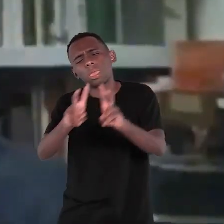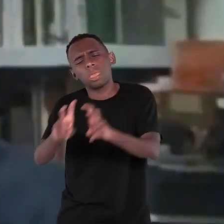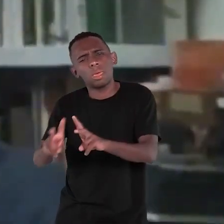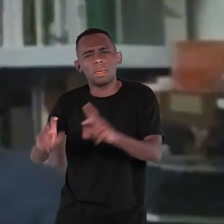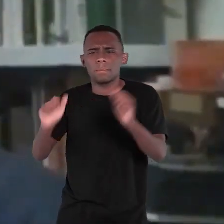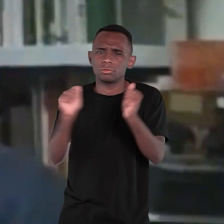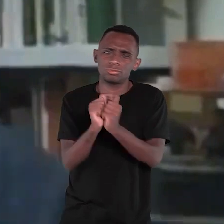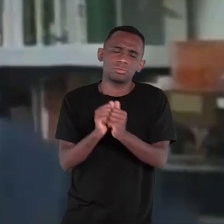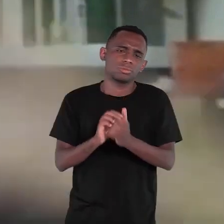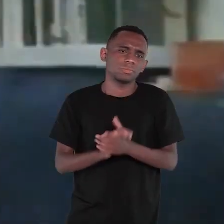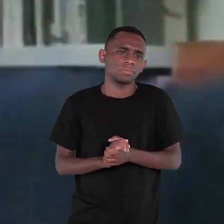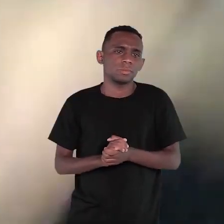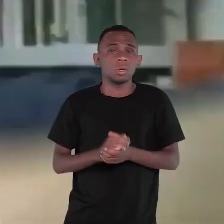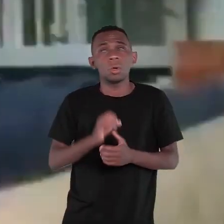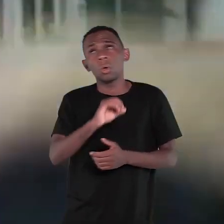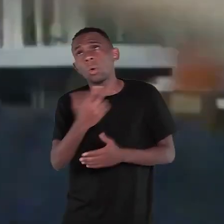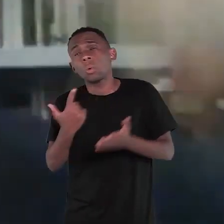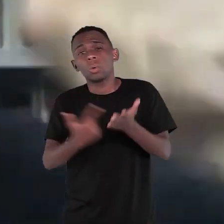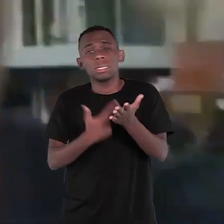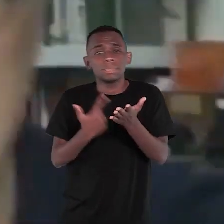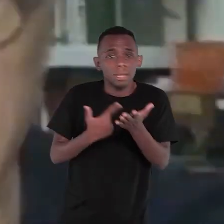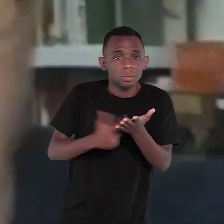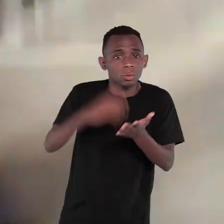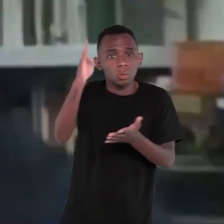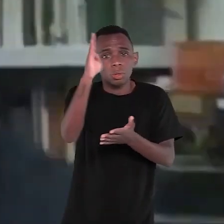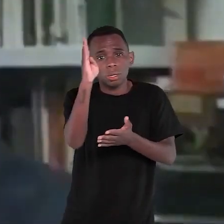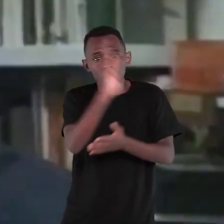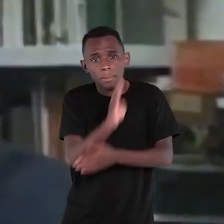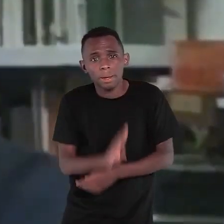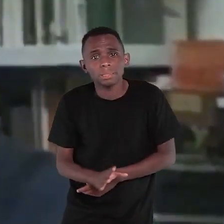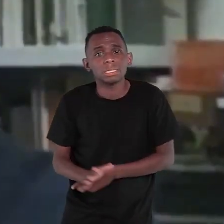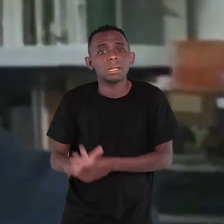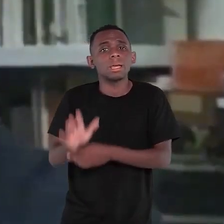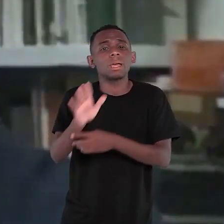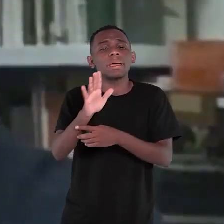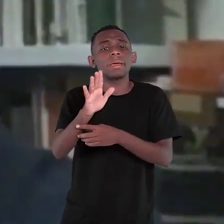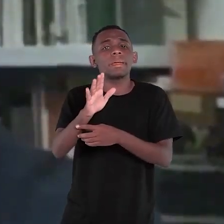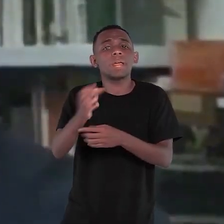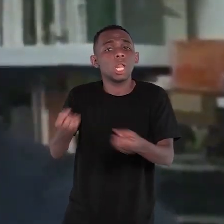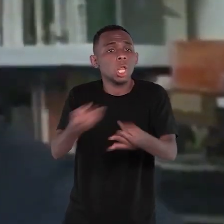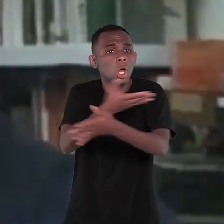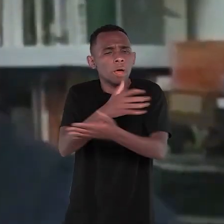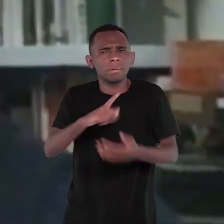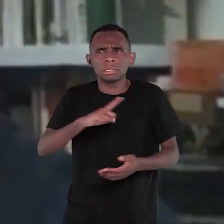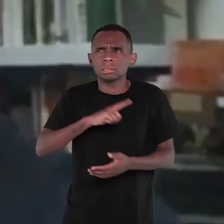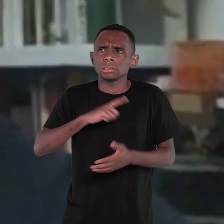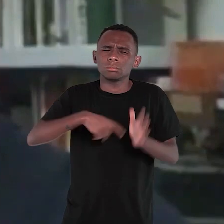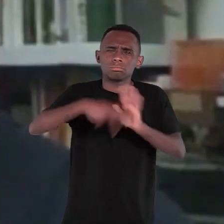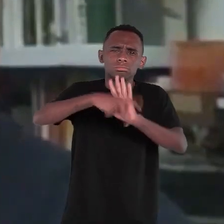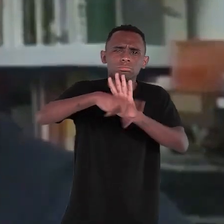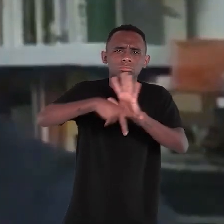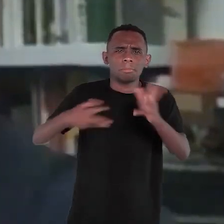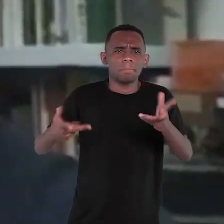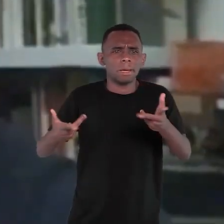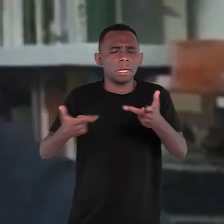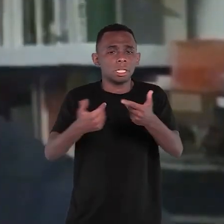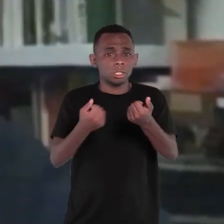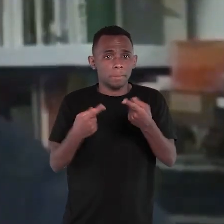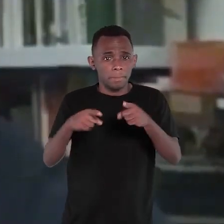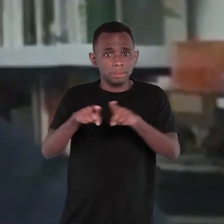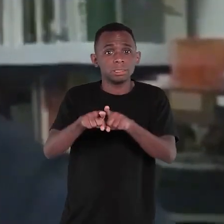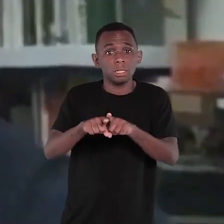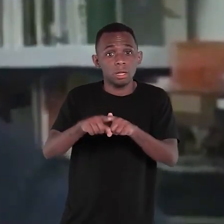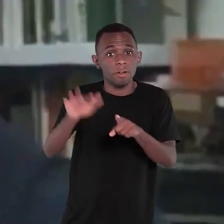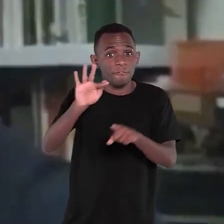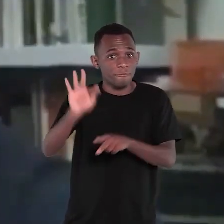de títulos, né? Ou então, literatura brasileira contemporânea. Nós temos um maravilhoso programa com a Unifesp,